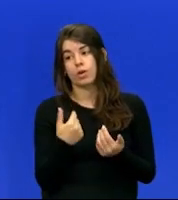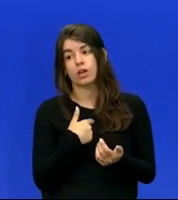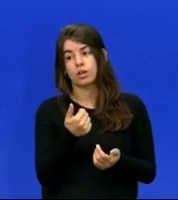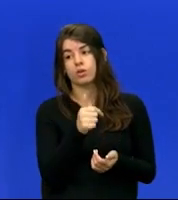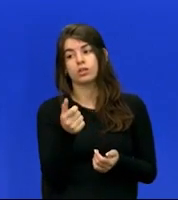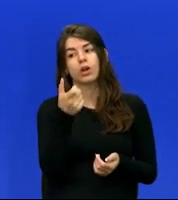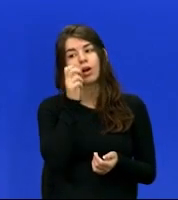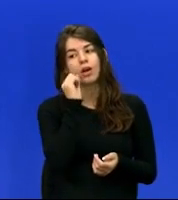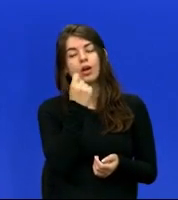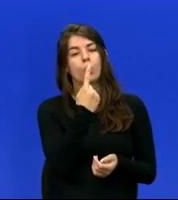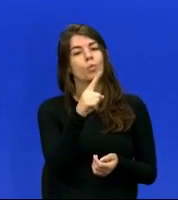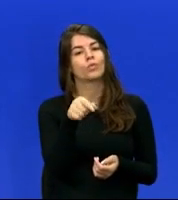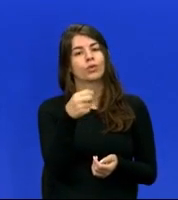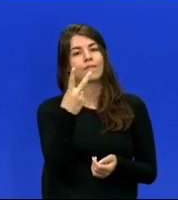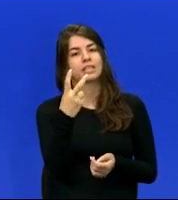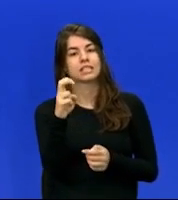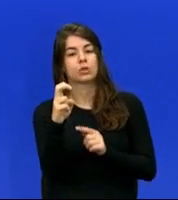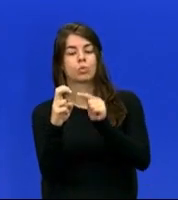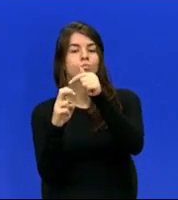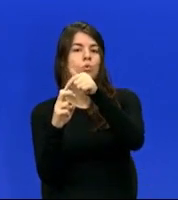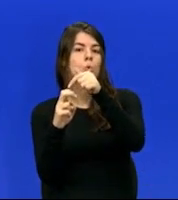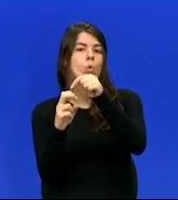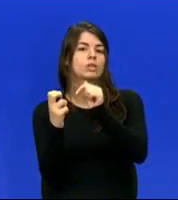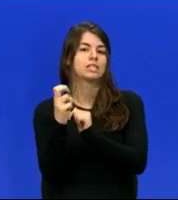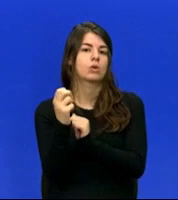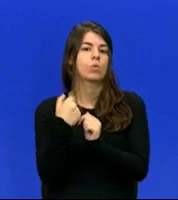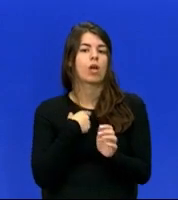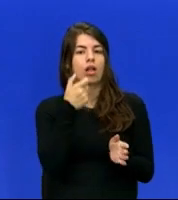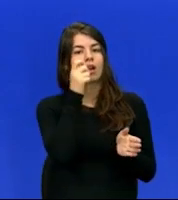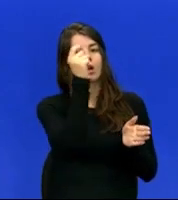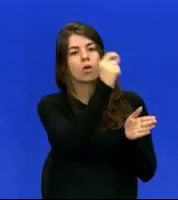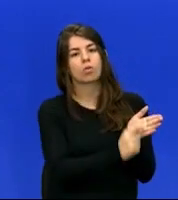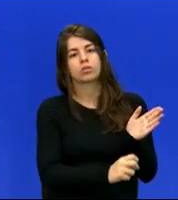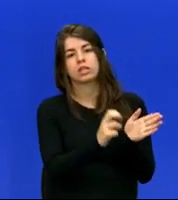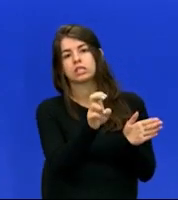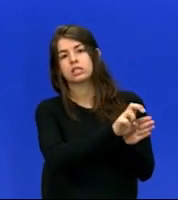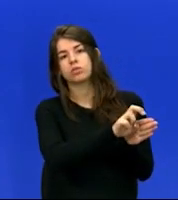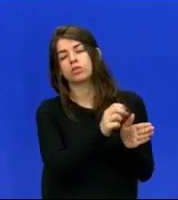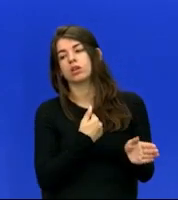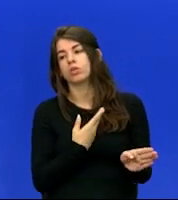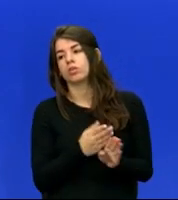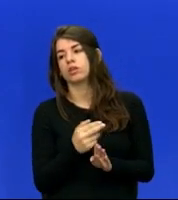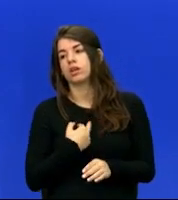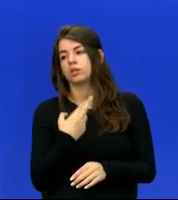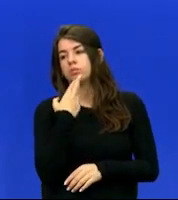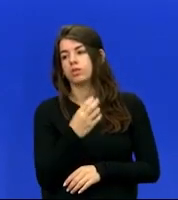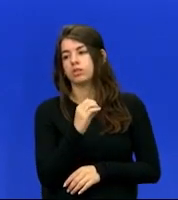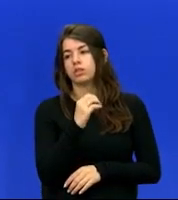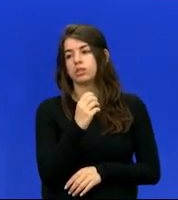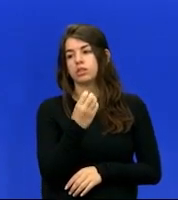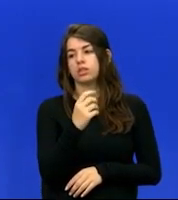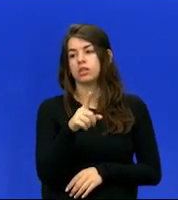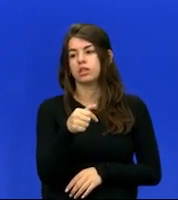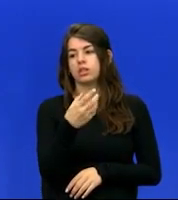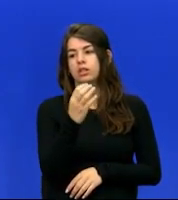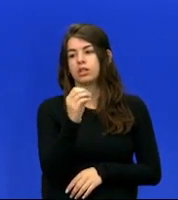decimal? Segunda casa decimal é o 5, até a coluna 5. Então, você vai achar uma área correspondente a